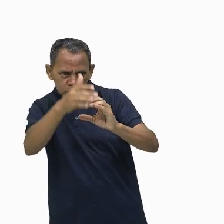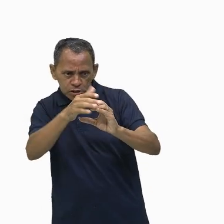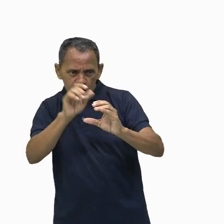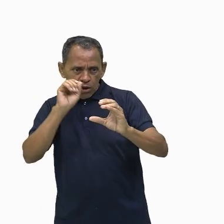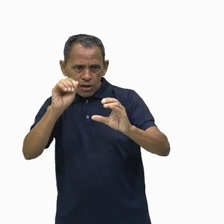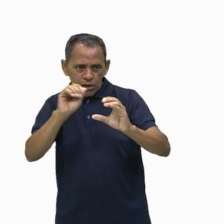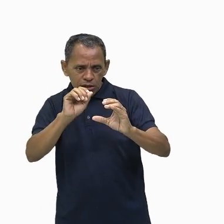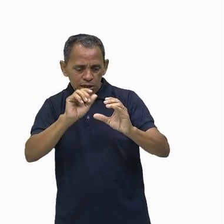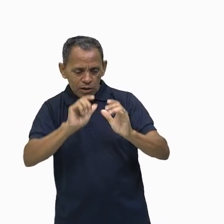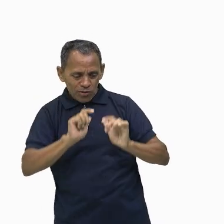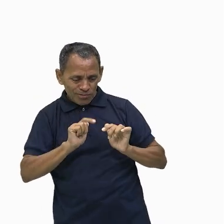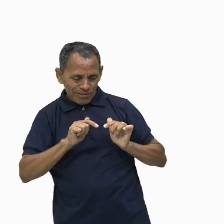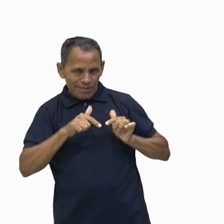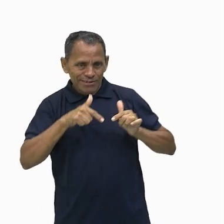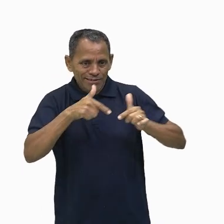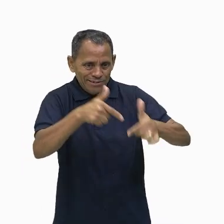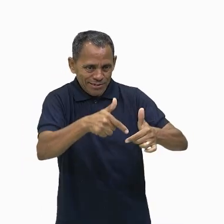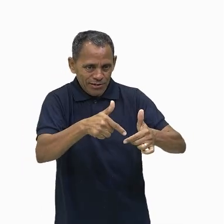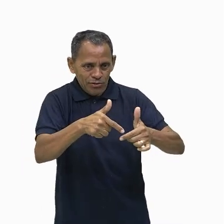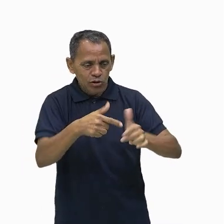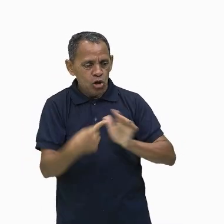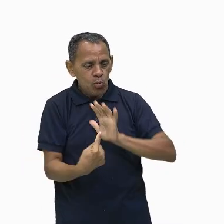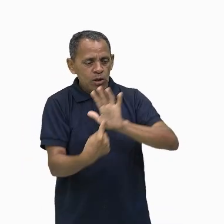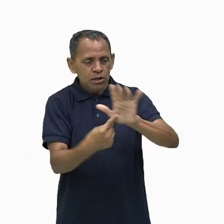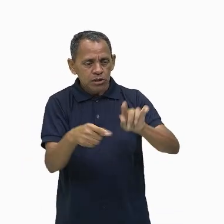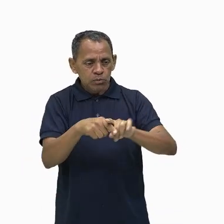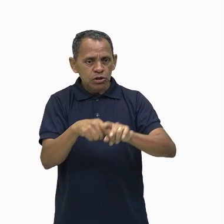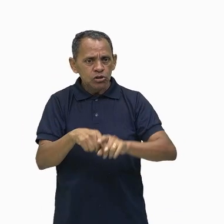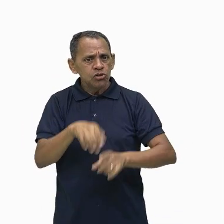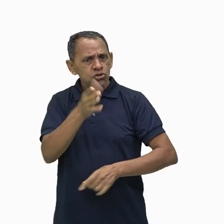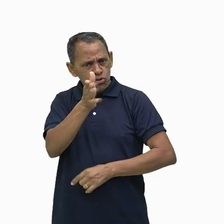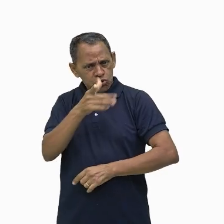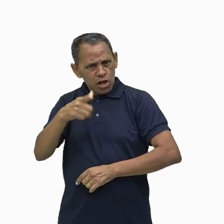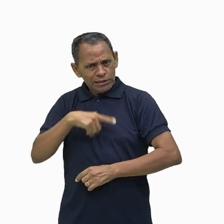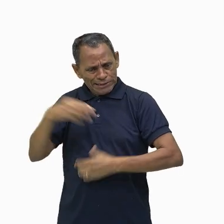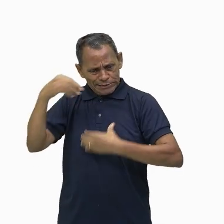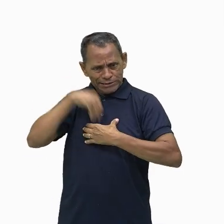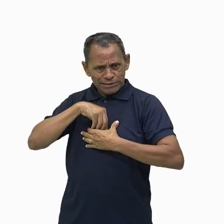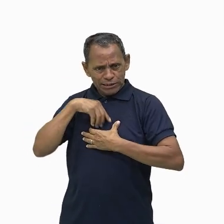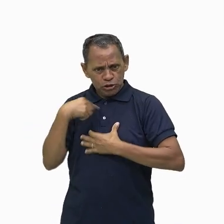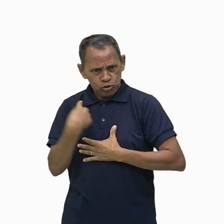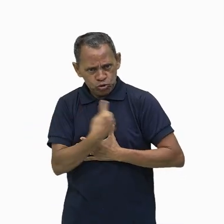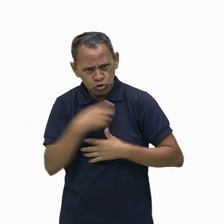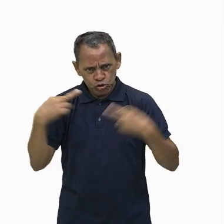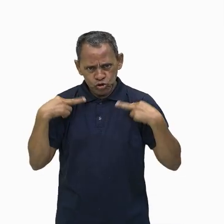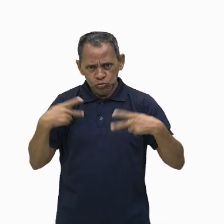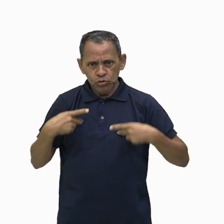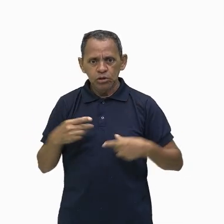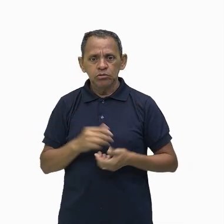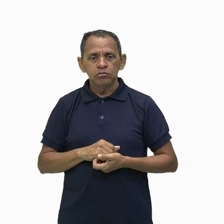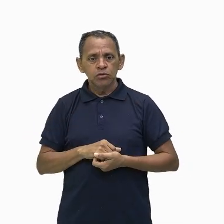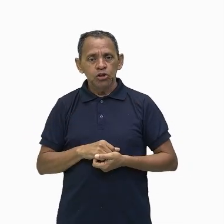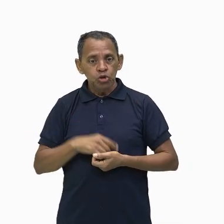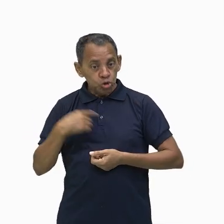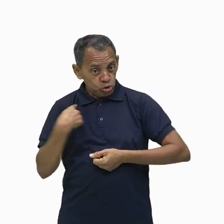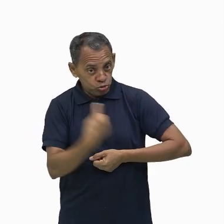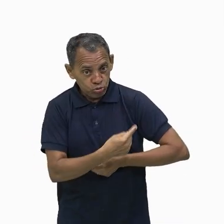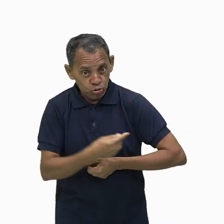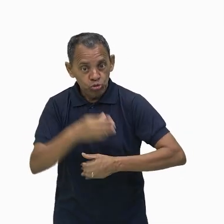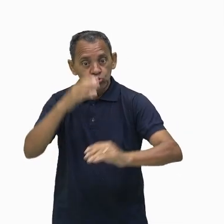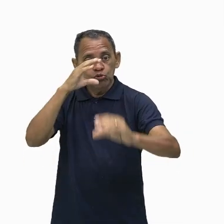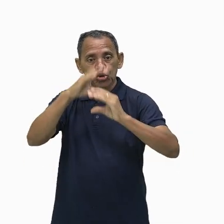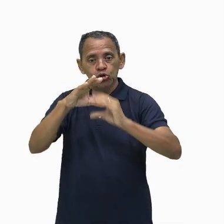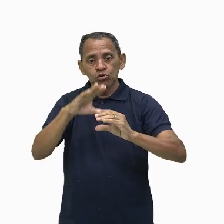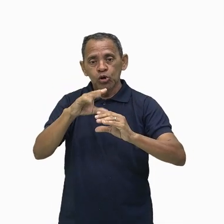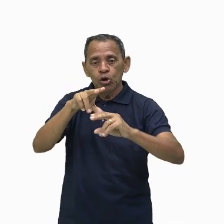essa manifestação que já está em nós. Nós nos comunicamos por meio da arte. E tudo é arte. Por isso,